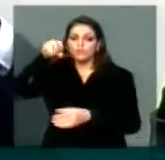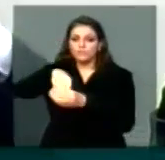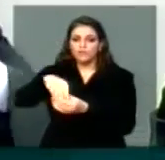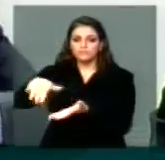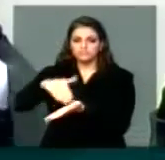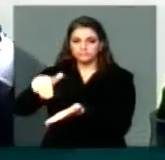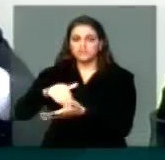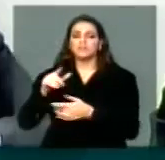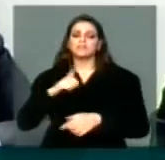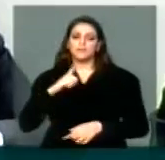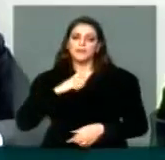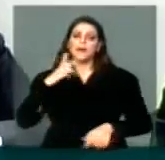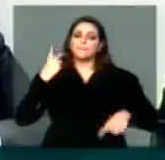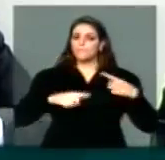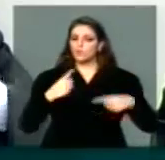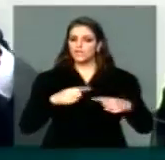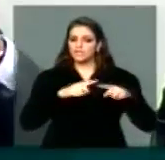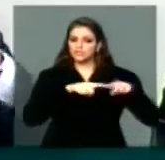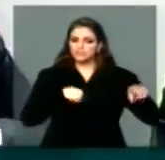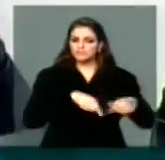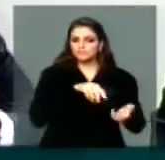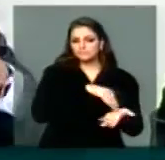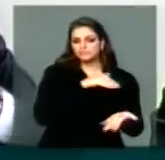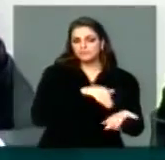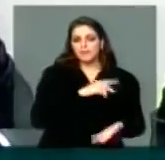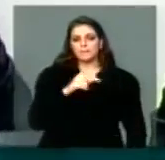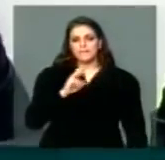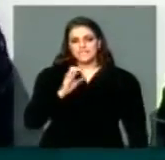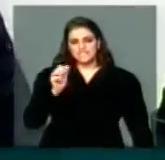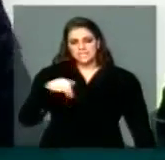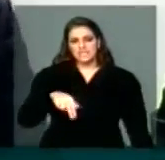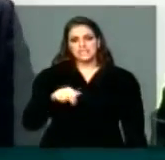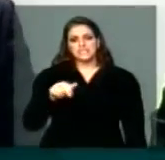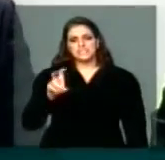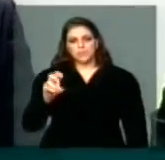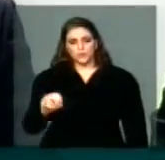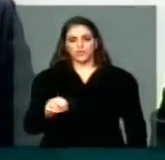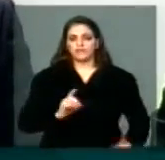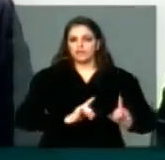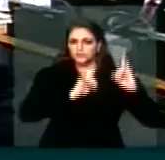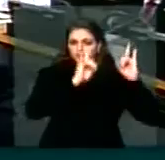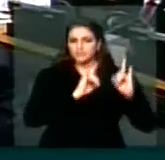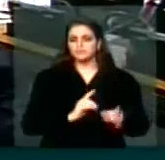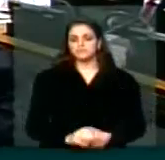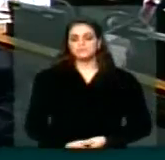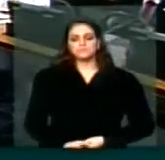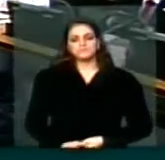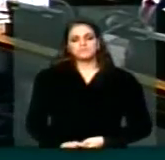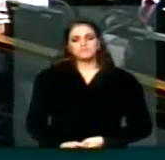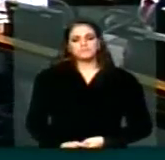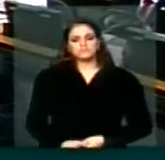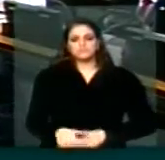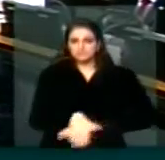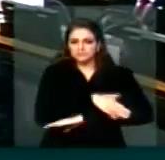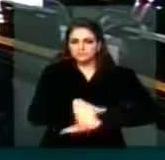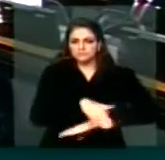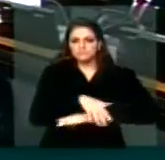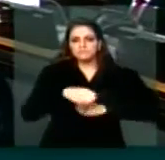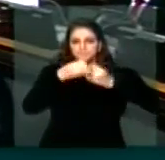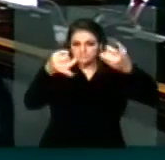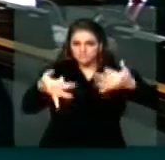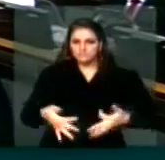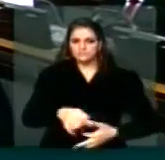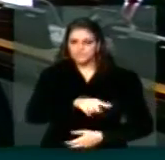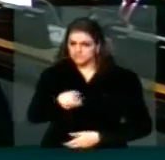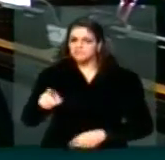político, que também na Avenida Nilo Peçanha, número 50, no edifício Tepaoli. Para deixar claro onde podem procurar, onde eu